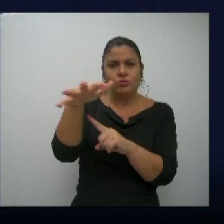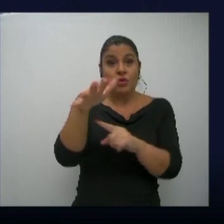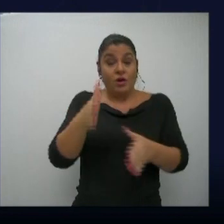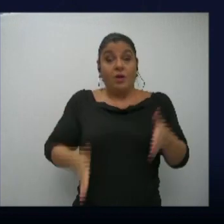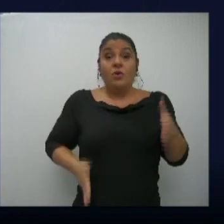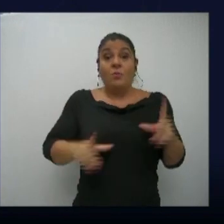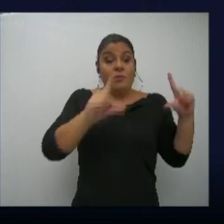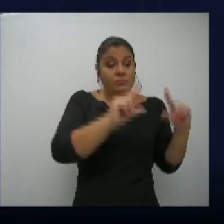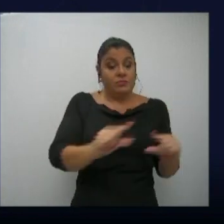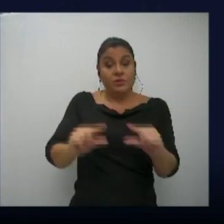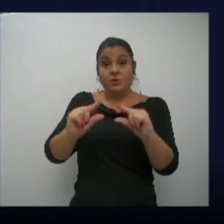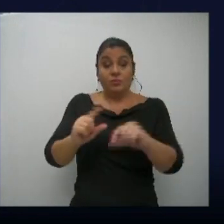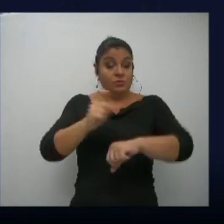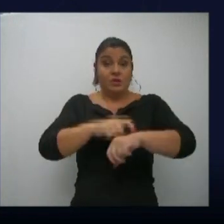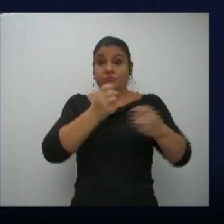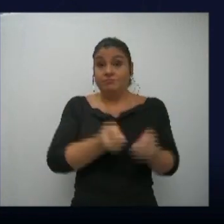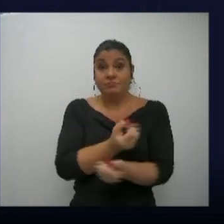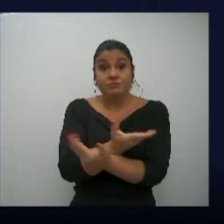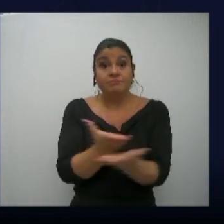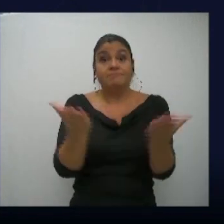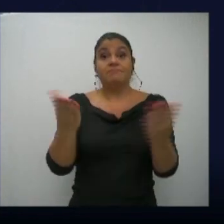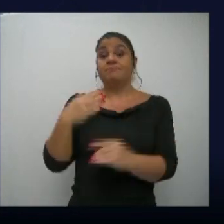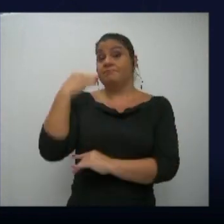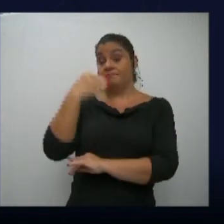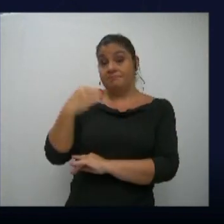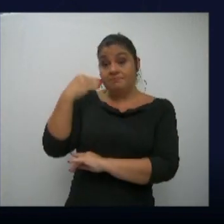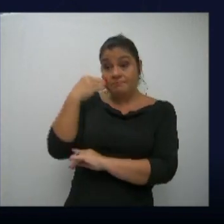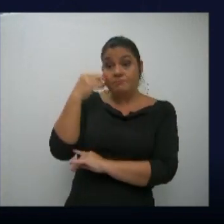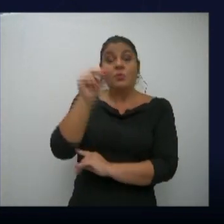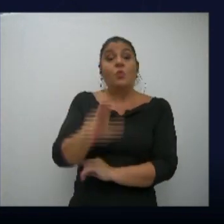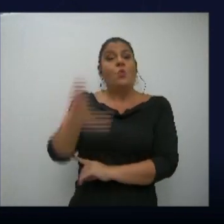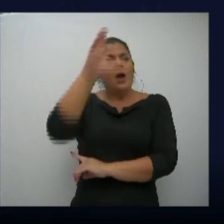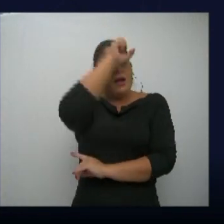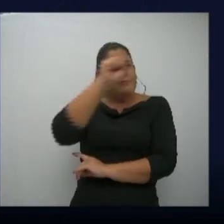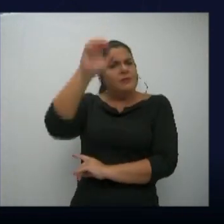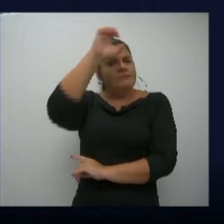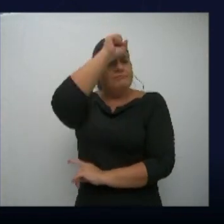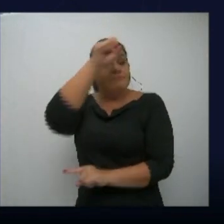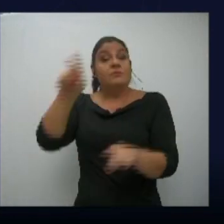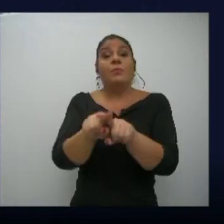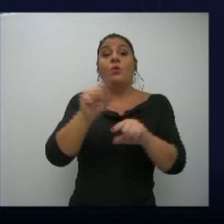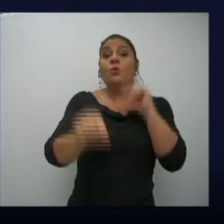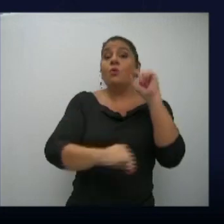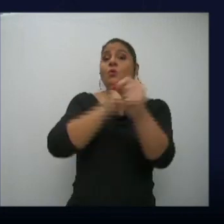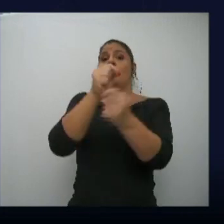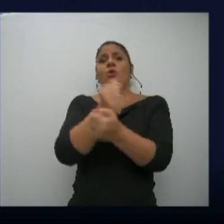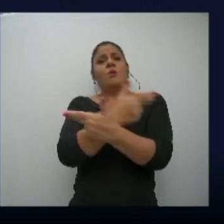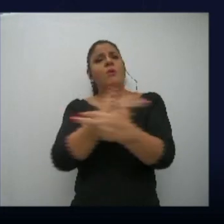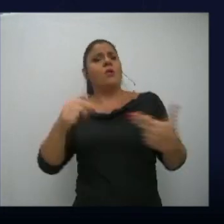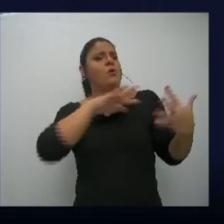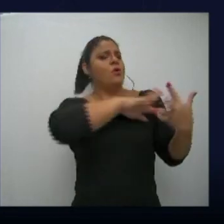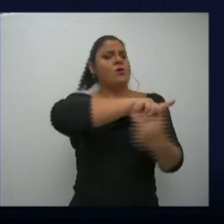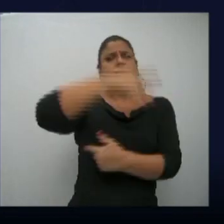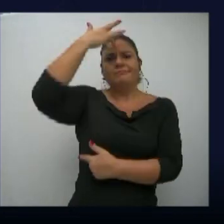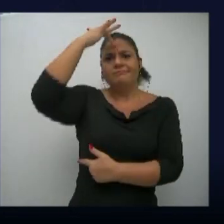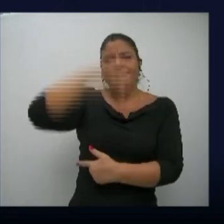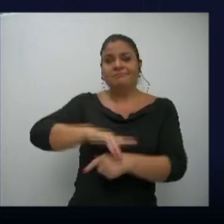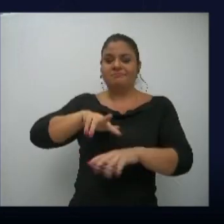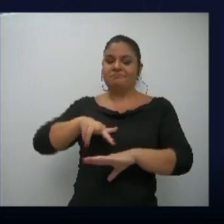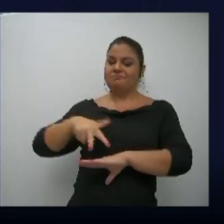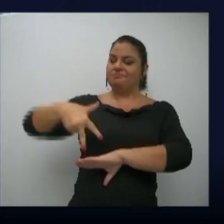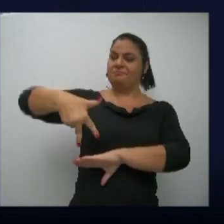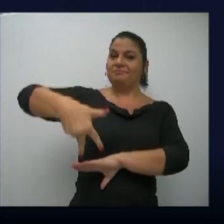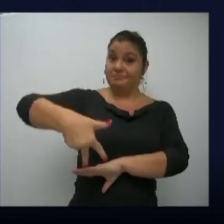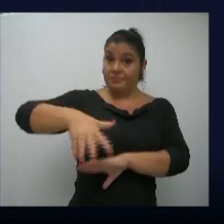reduzir o tempo de entrega a gente tem que testar usar aprender Até aprender Alckmin no mundo sabe e dar um passo à frente